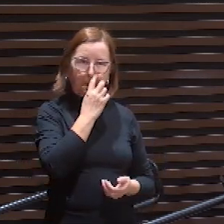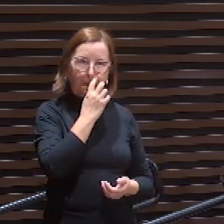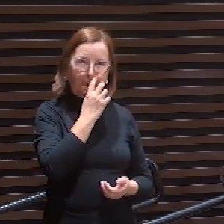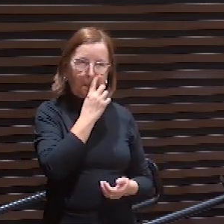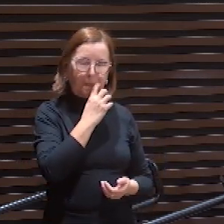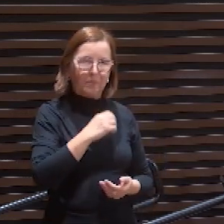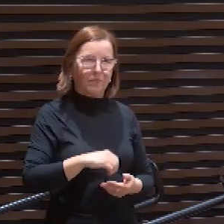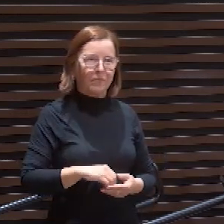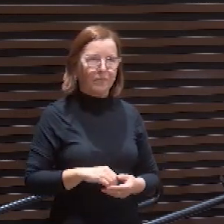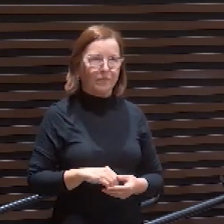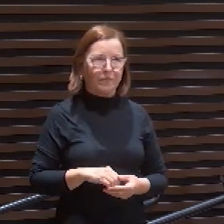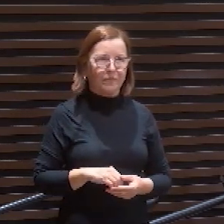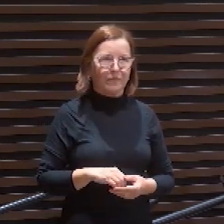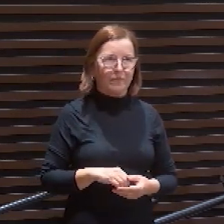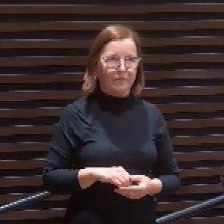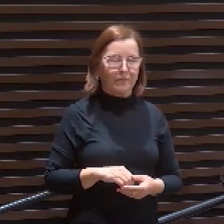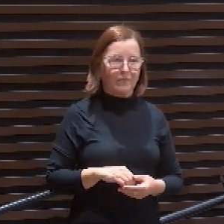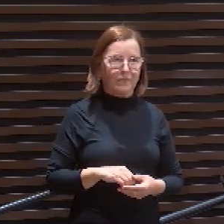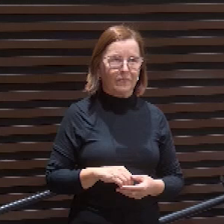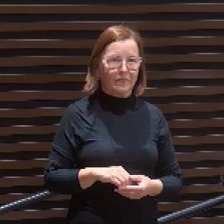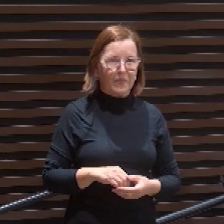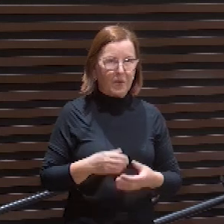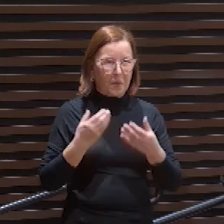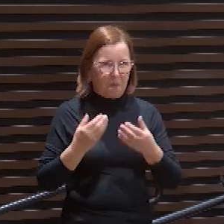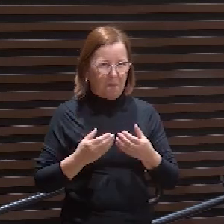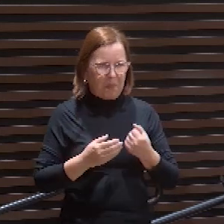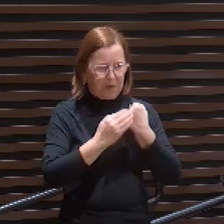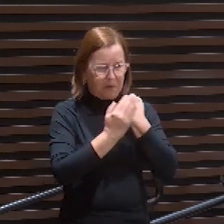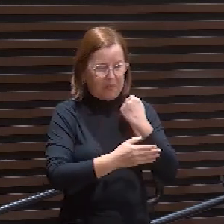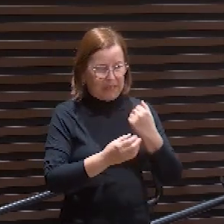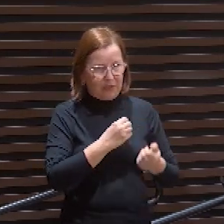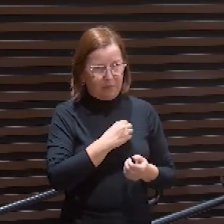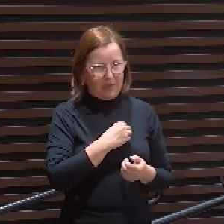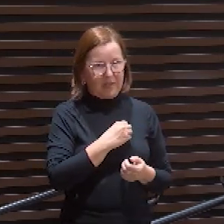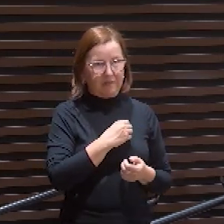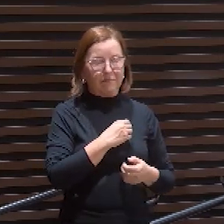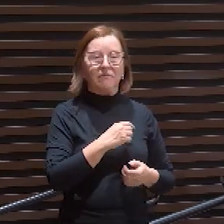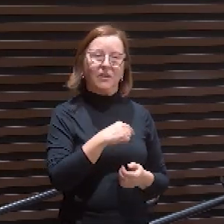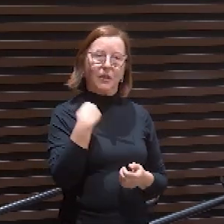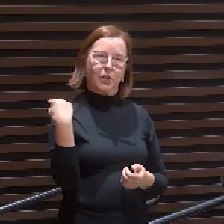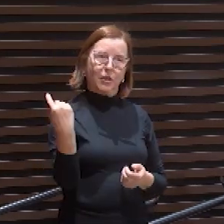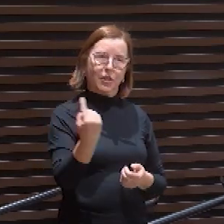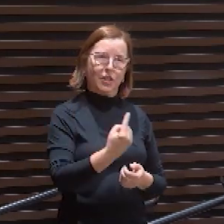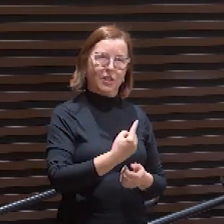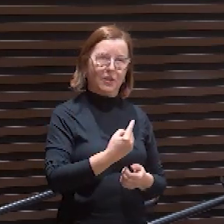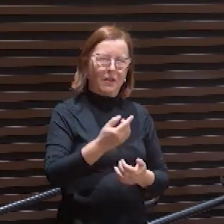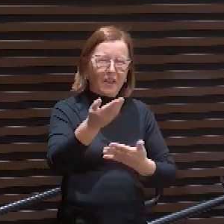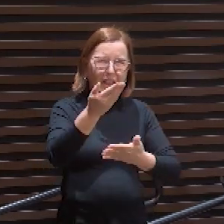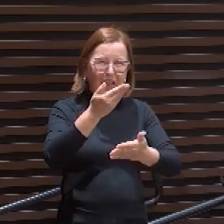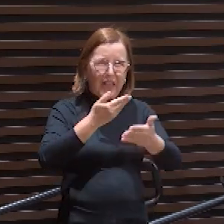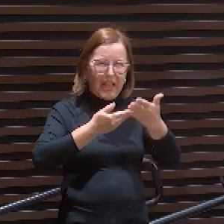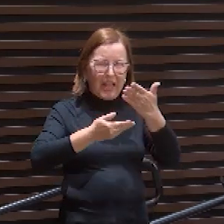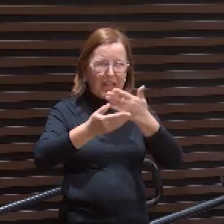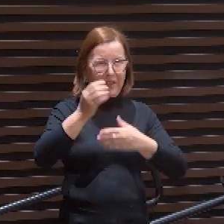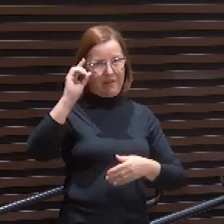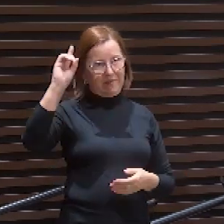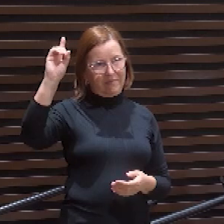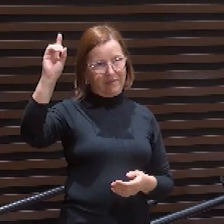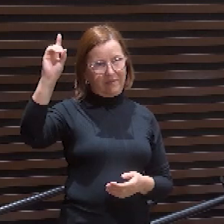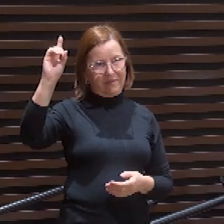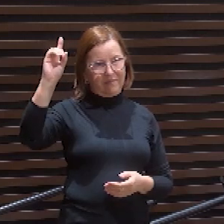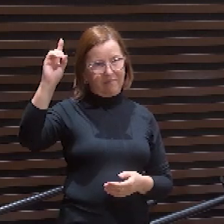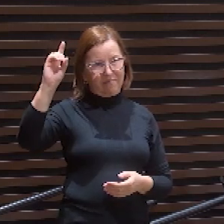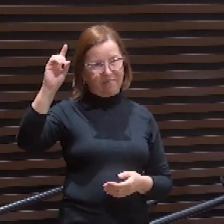do peso do castigo do pecado, que nós negociemos com Deus,